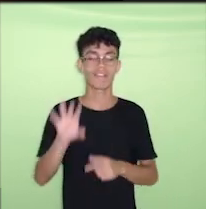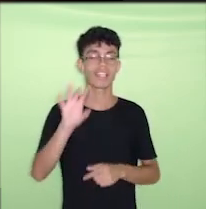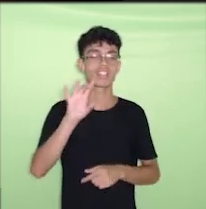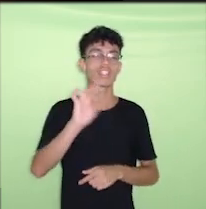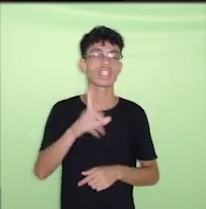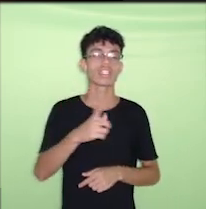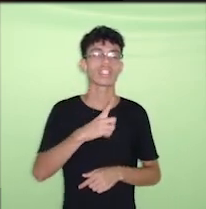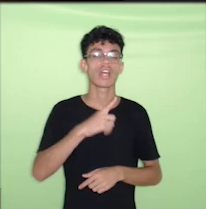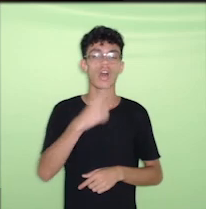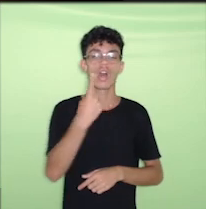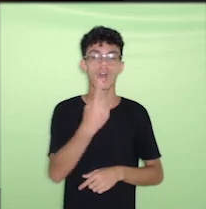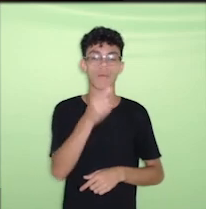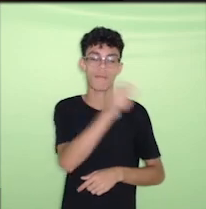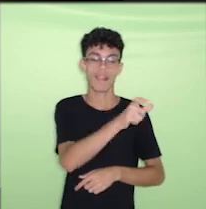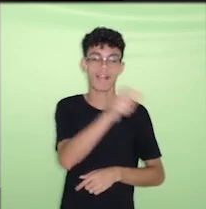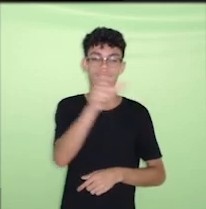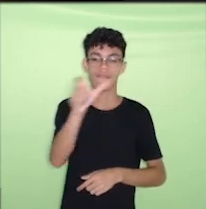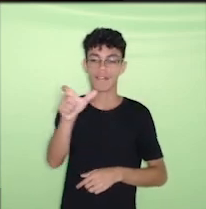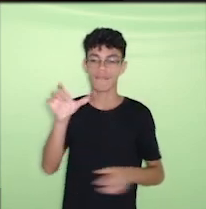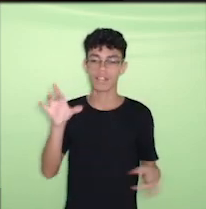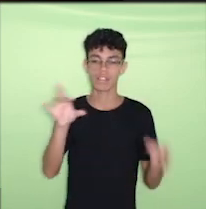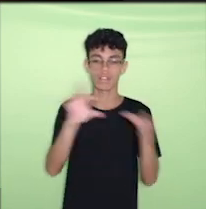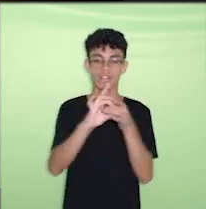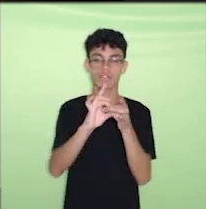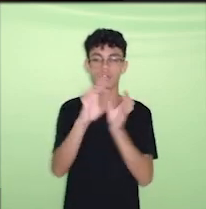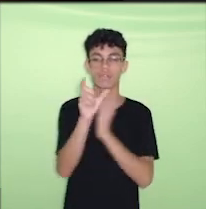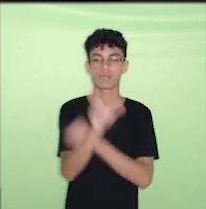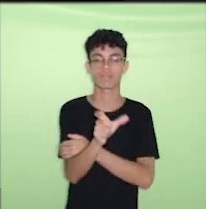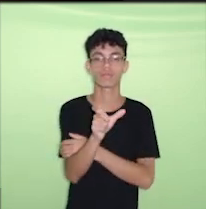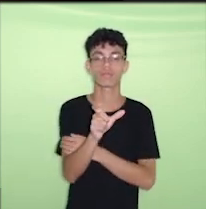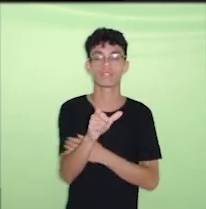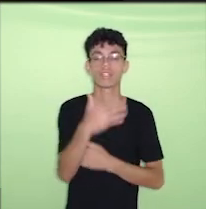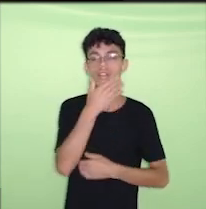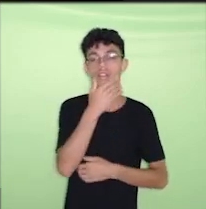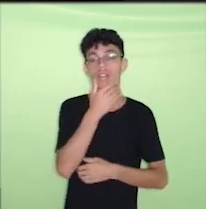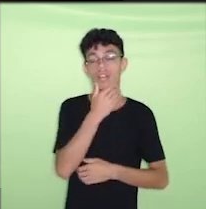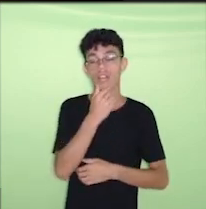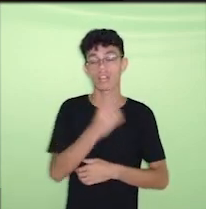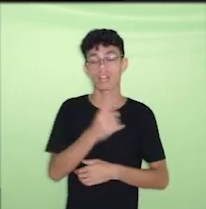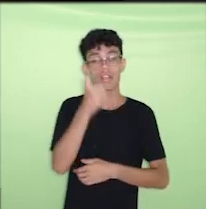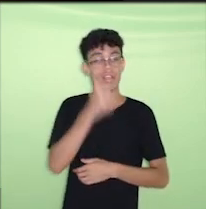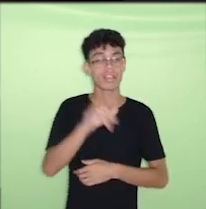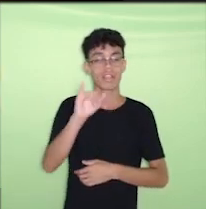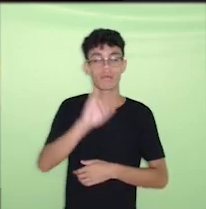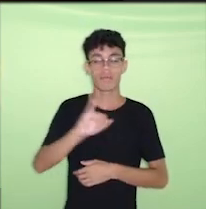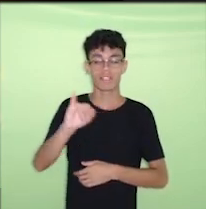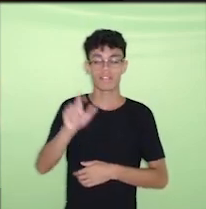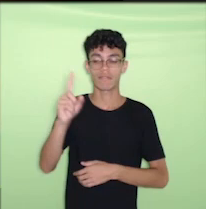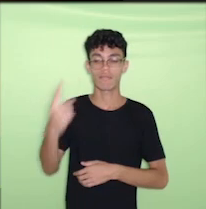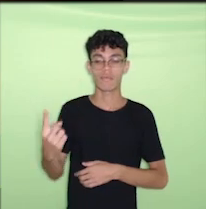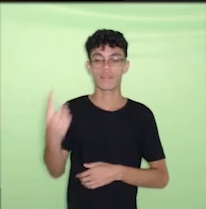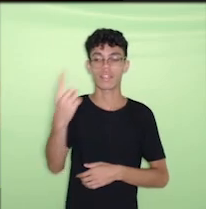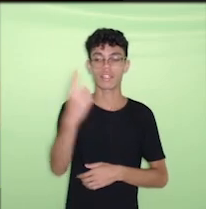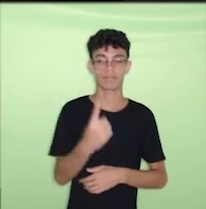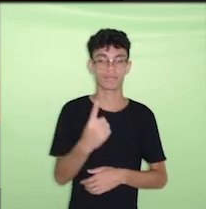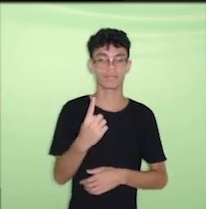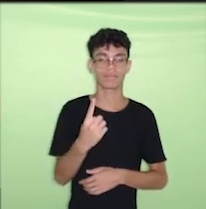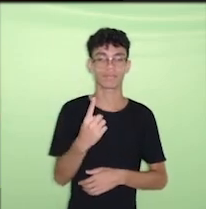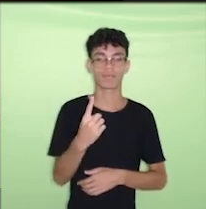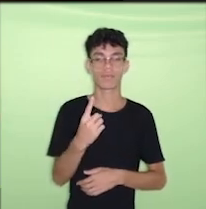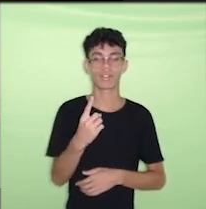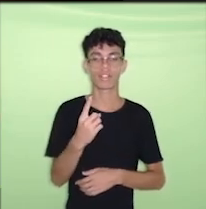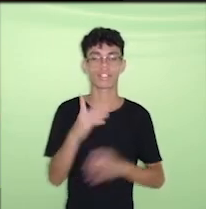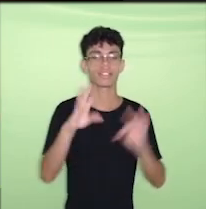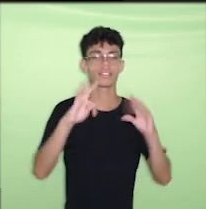tudo. Será a síntese, meu amigo. Irmã superintendente, por favor, queira aproximar-se.